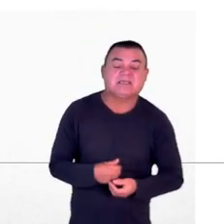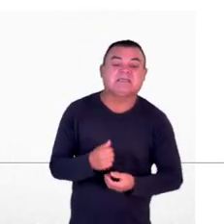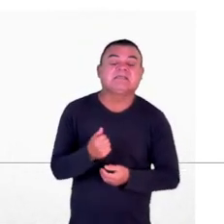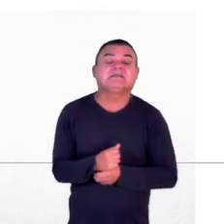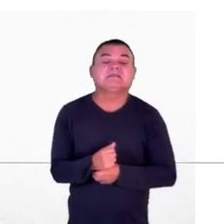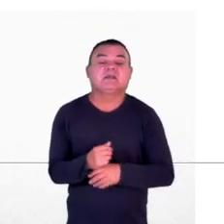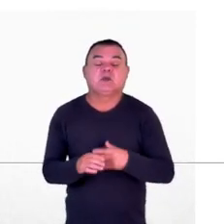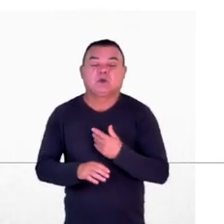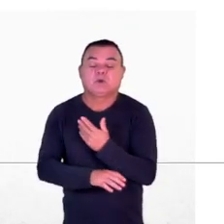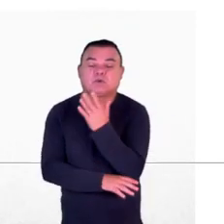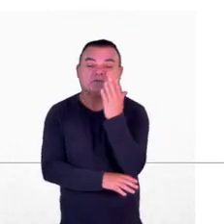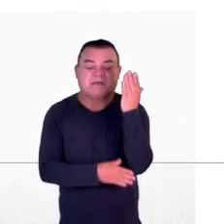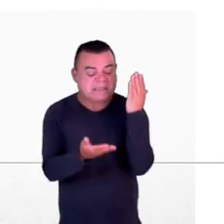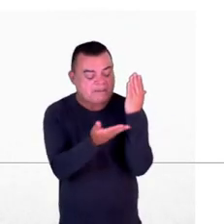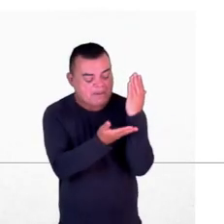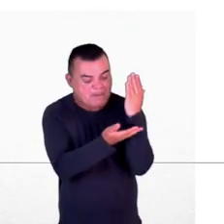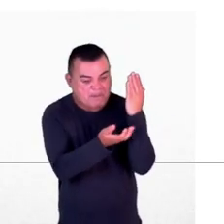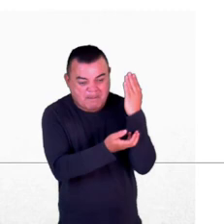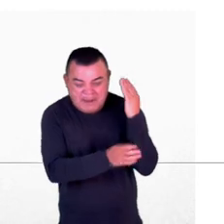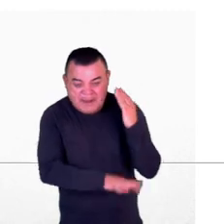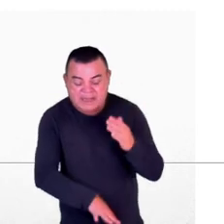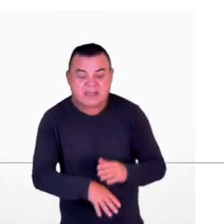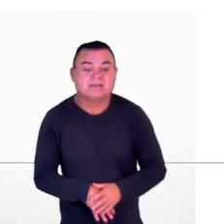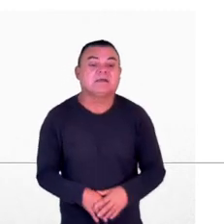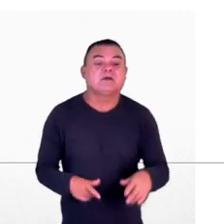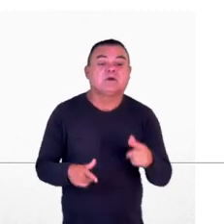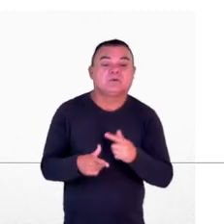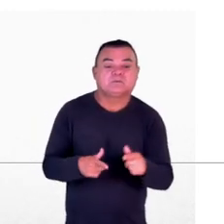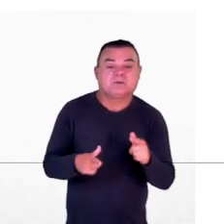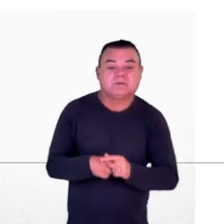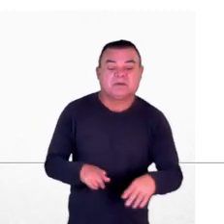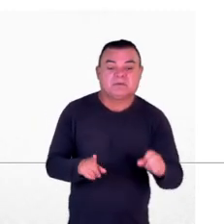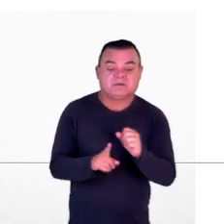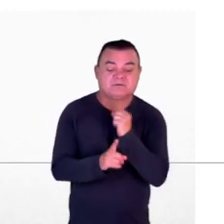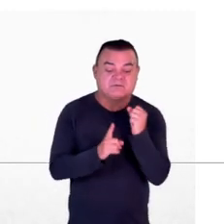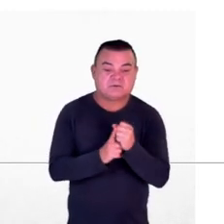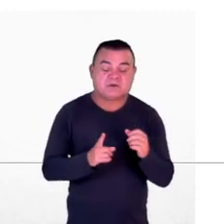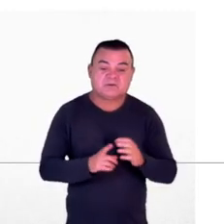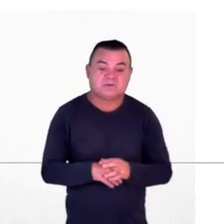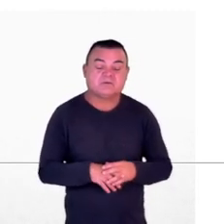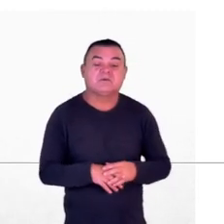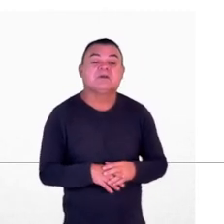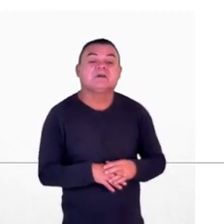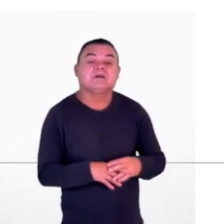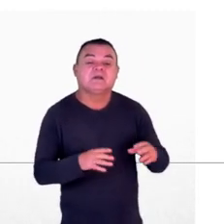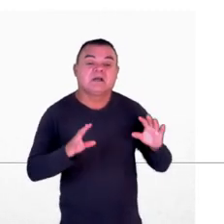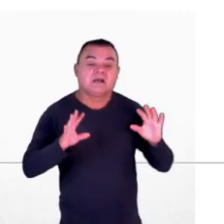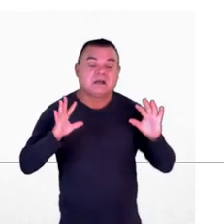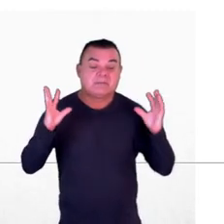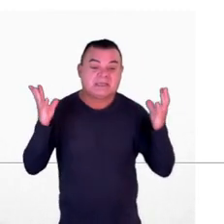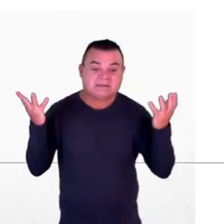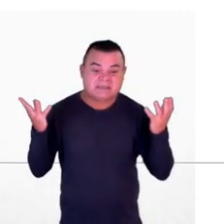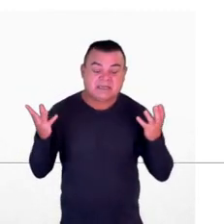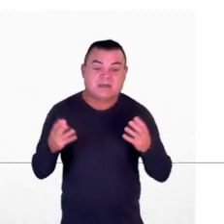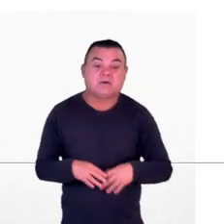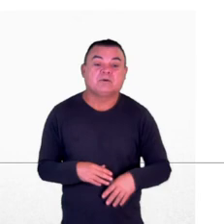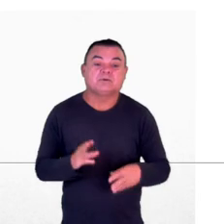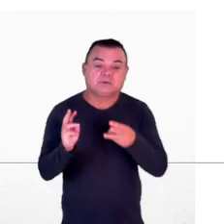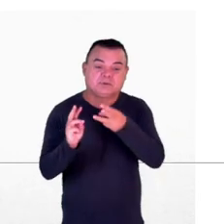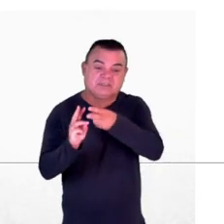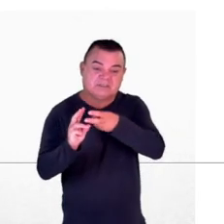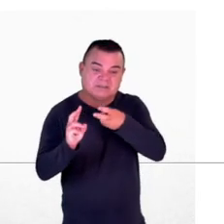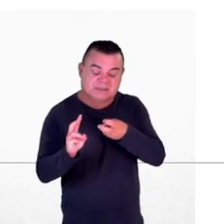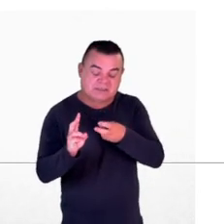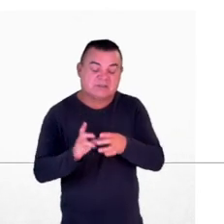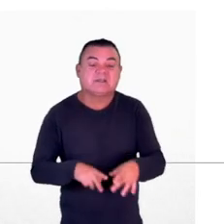sócio ambiental aos indígenas e E desde a questão da produção de alimentos